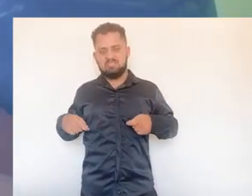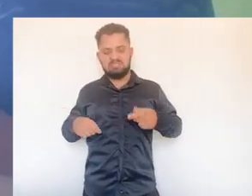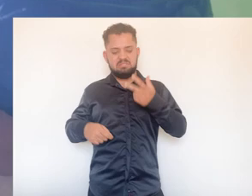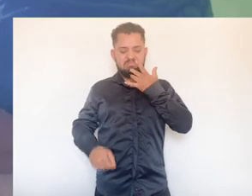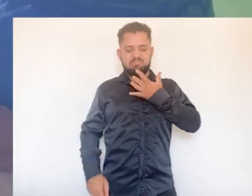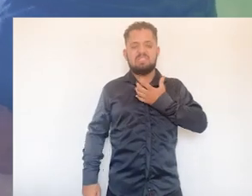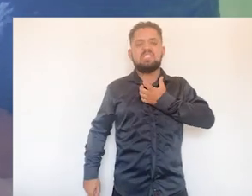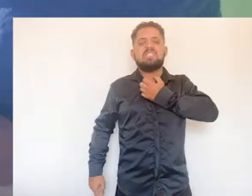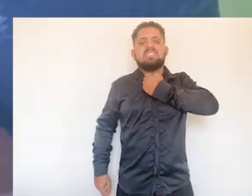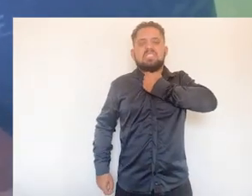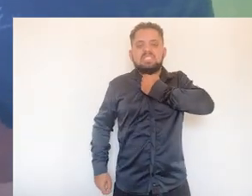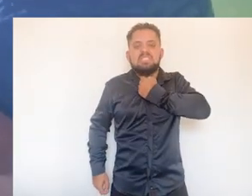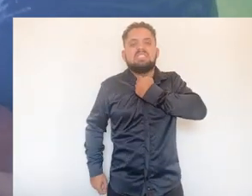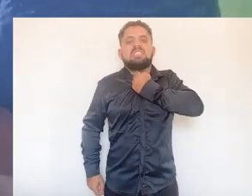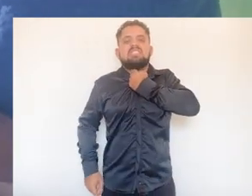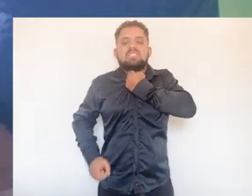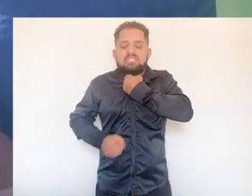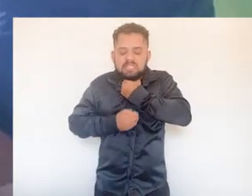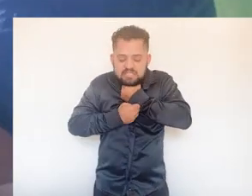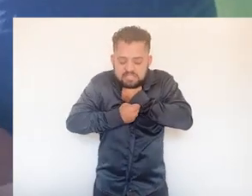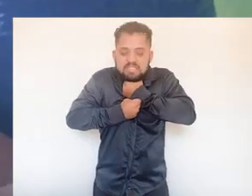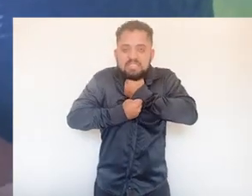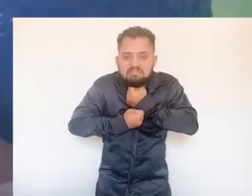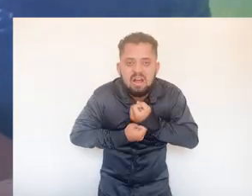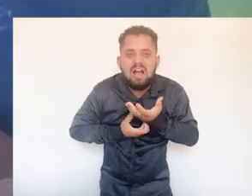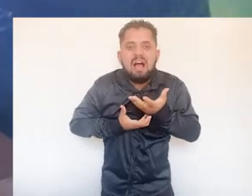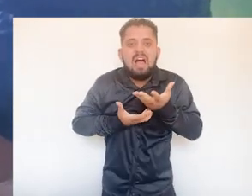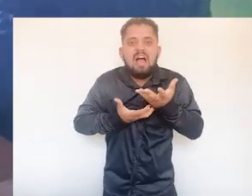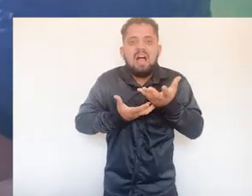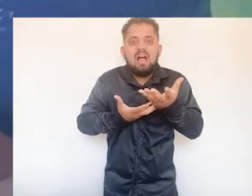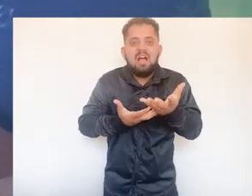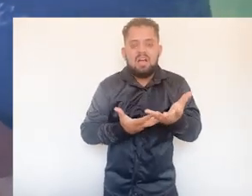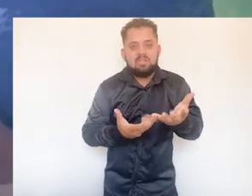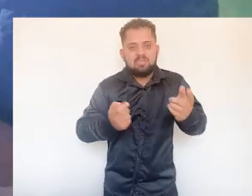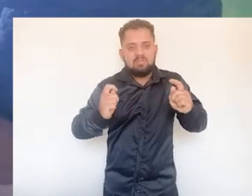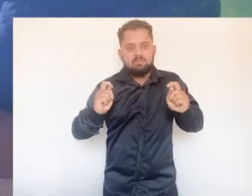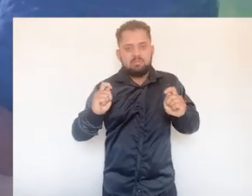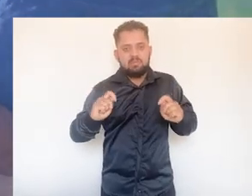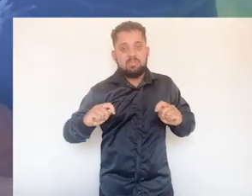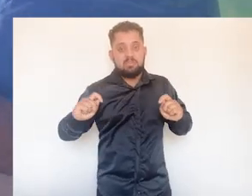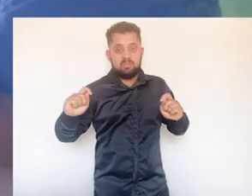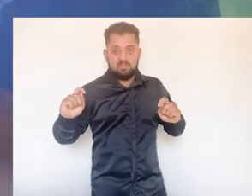preso na minha garganta.